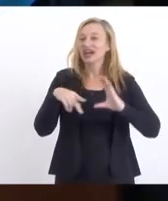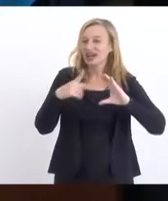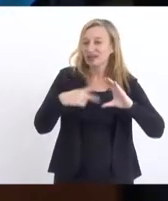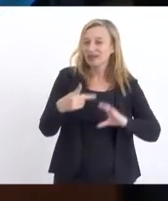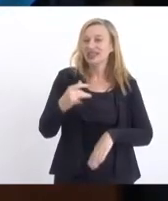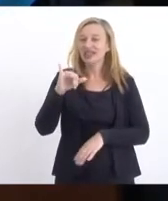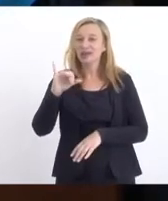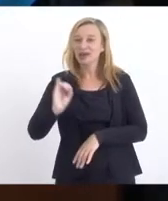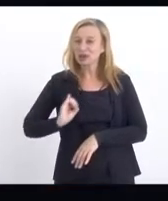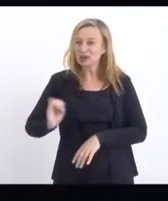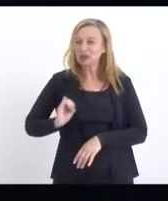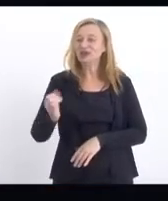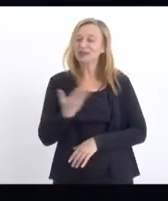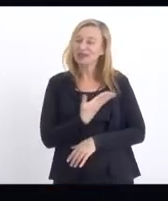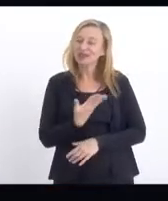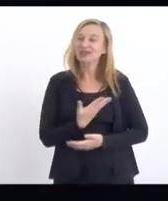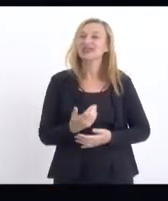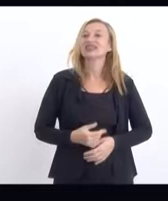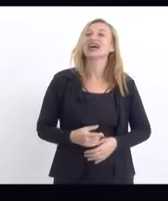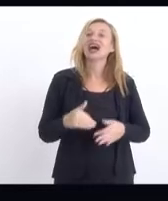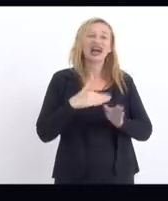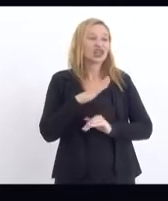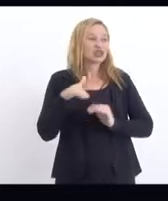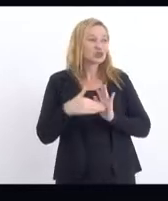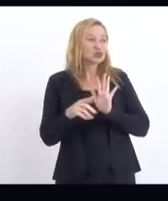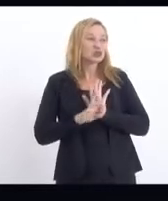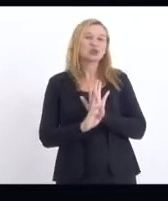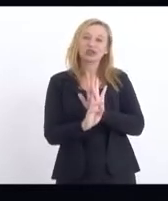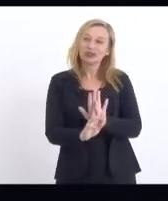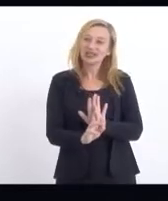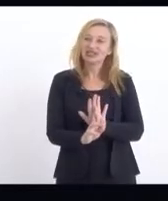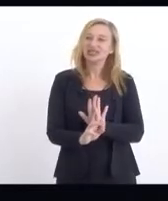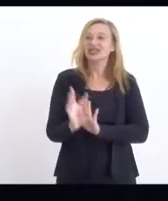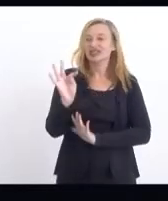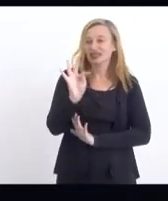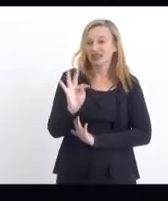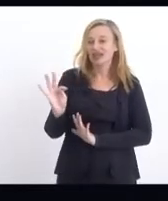grande amigo. Saudar todas as lideranças empresariais e saudando